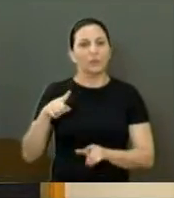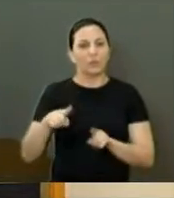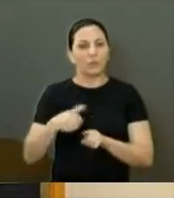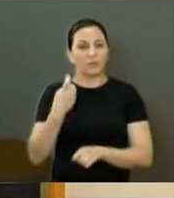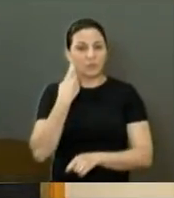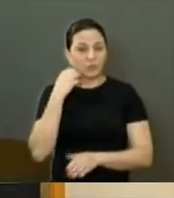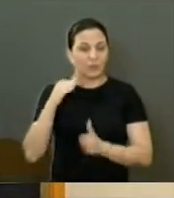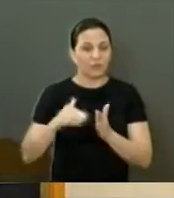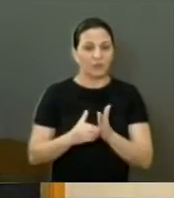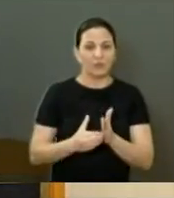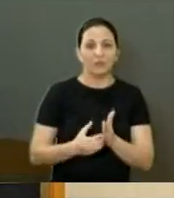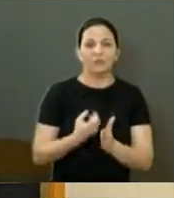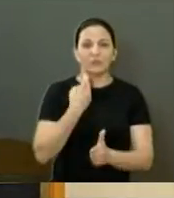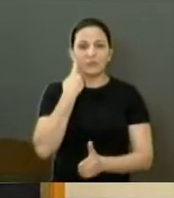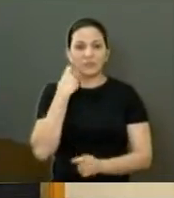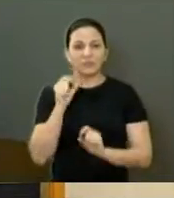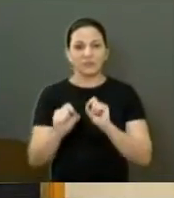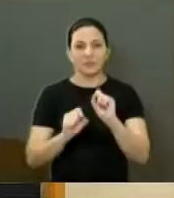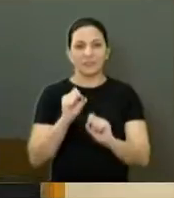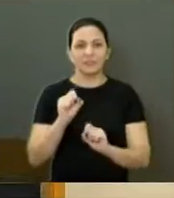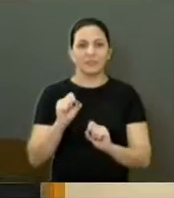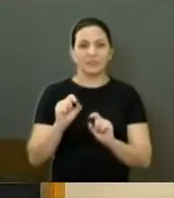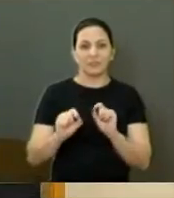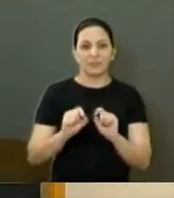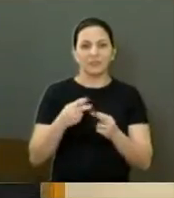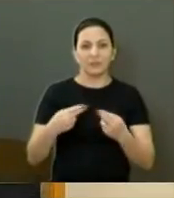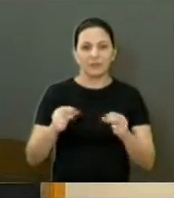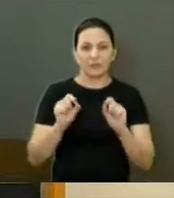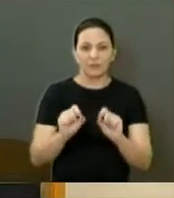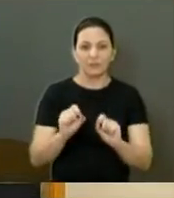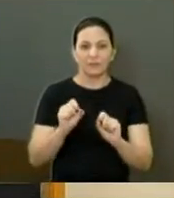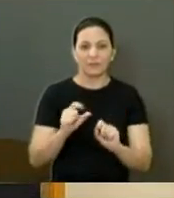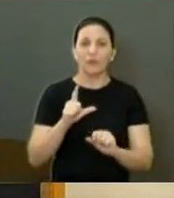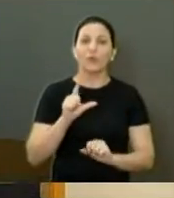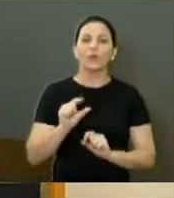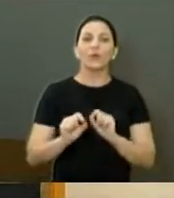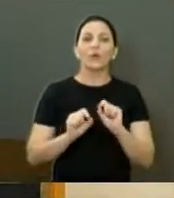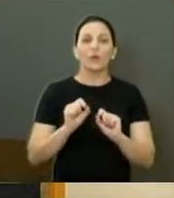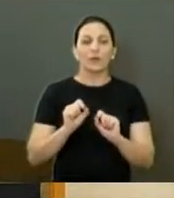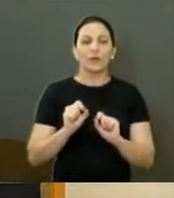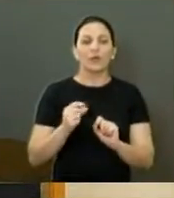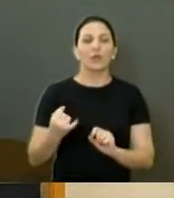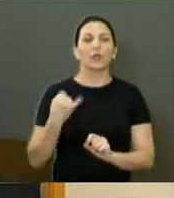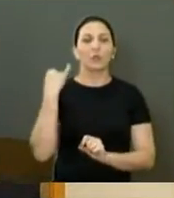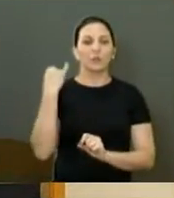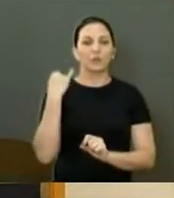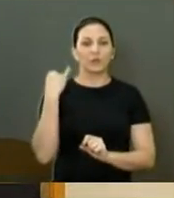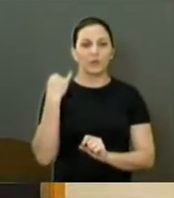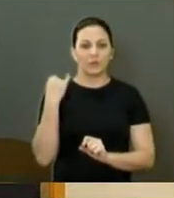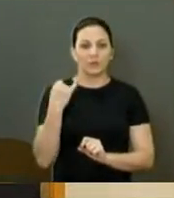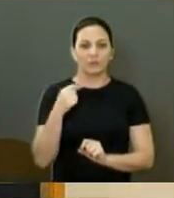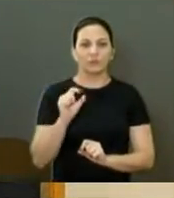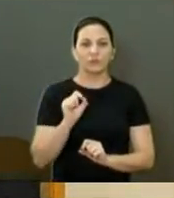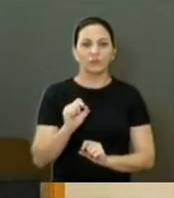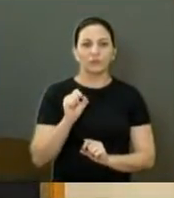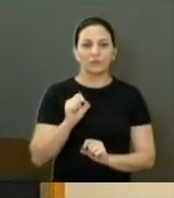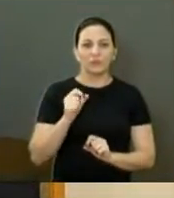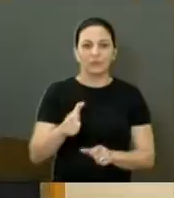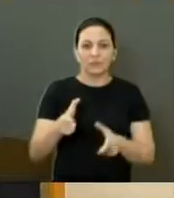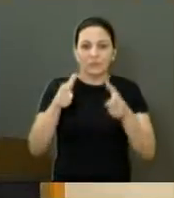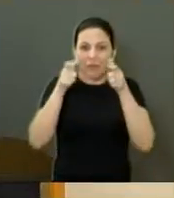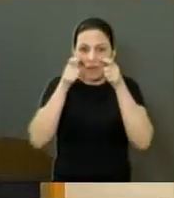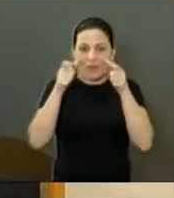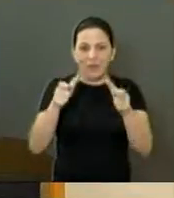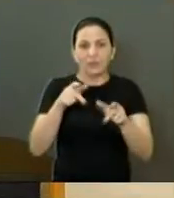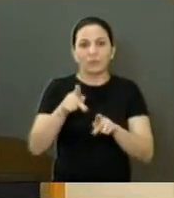a sexta-feira. Toda a prevenção é válida, né? Então fica aí um alerta a toda a população